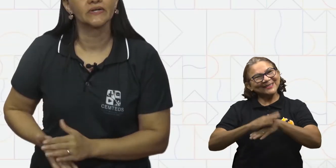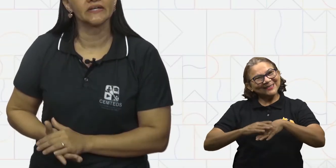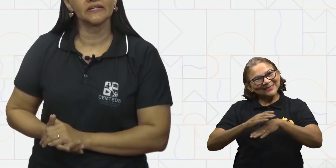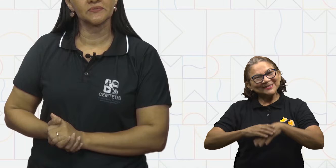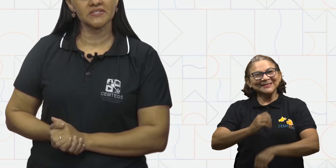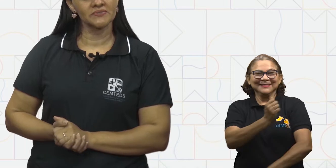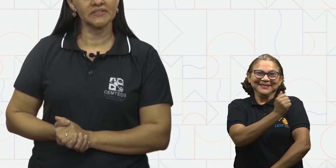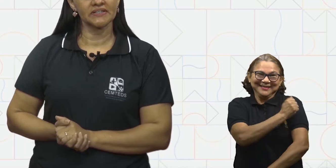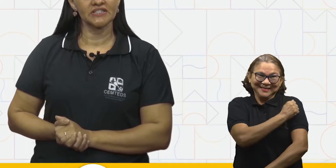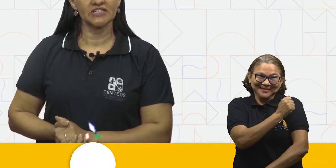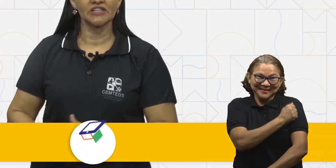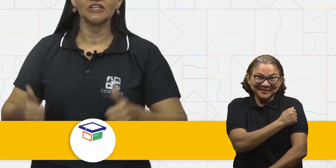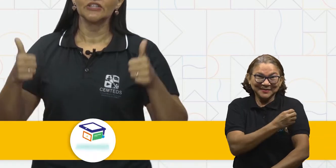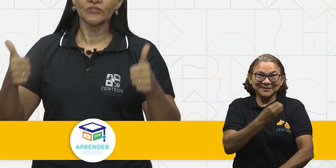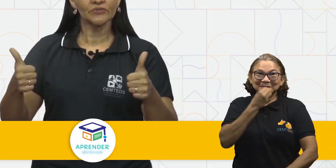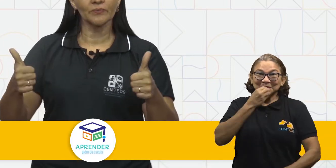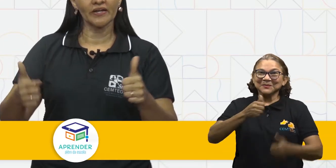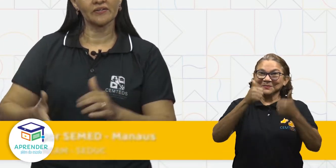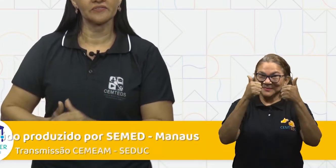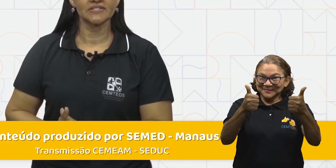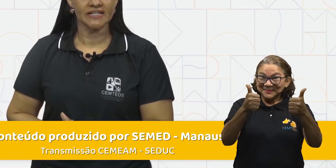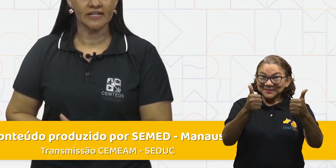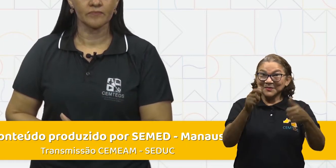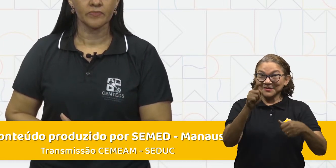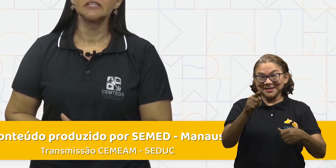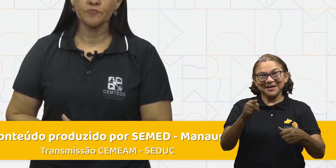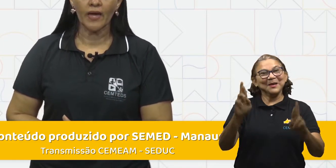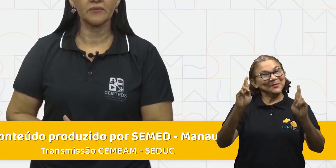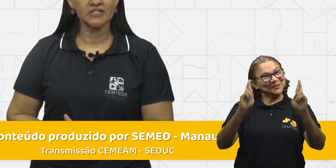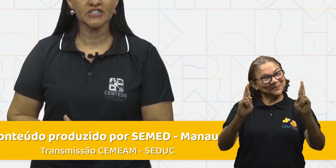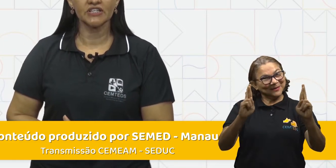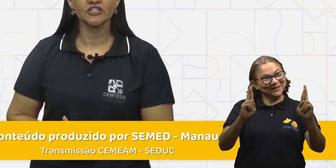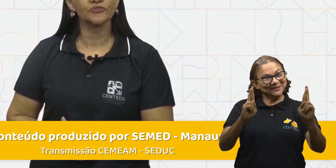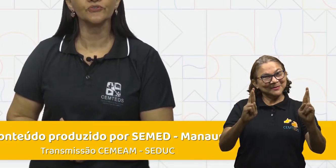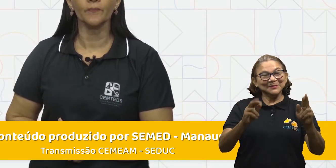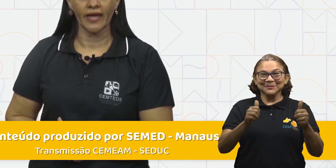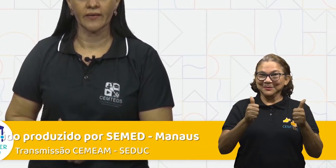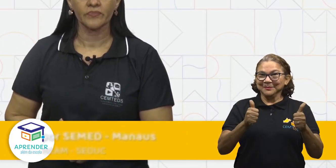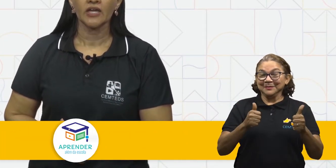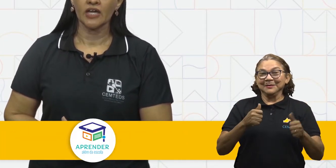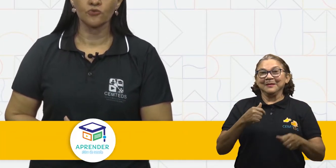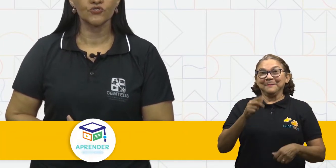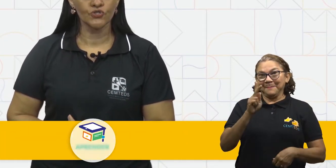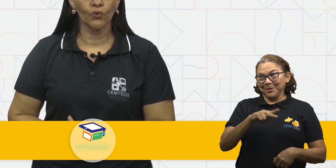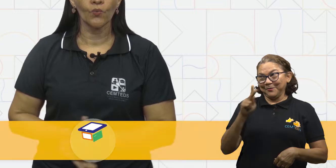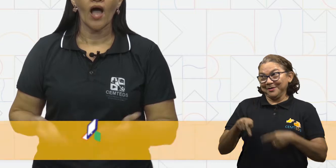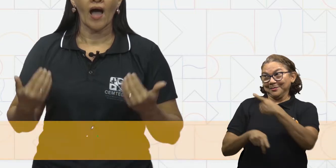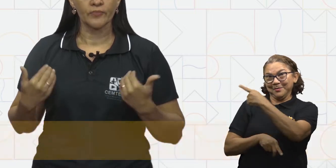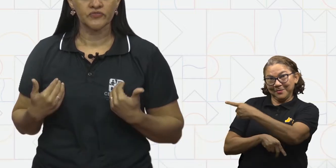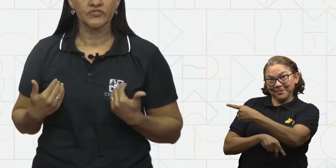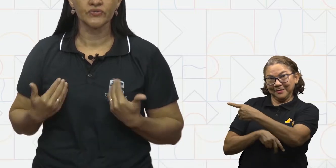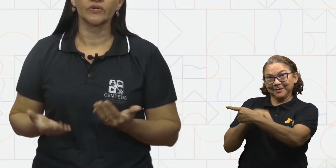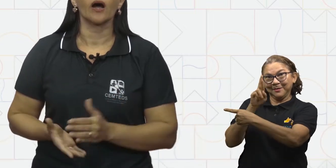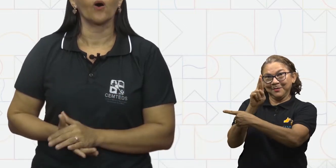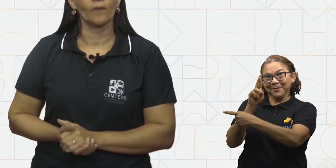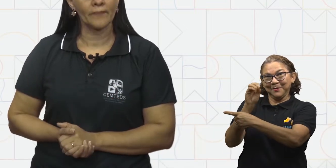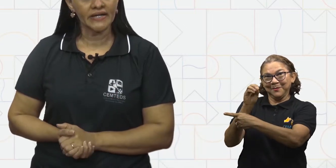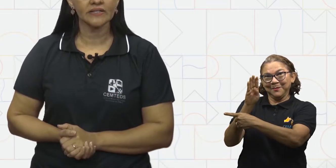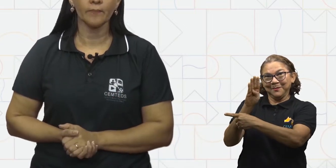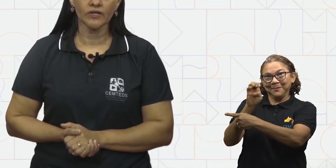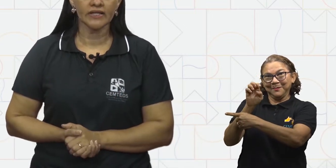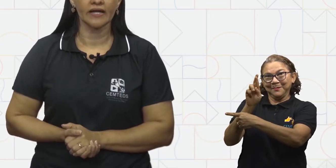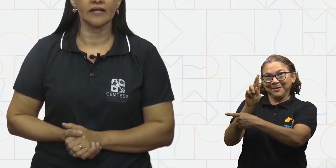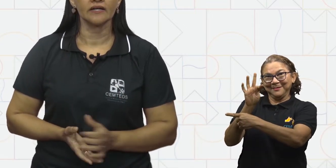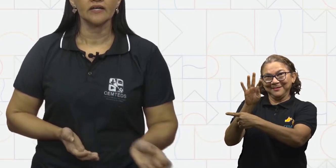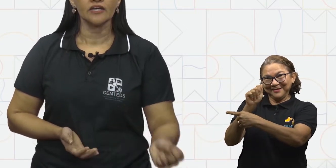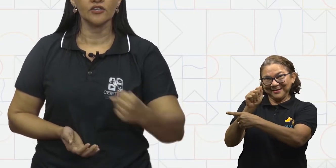Olá, meu querido estudante! Tudo bem com você? Espero que esteja tudo bem. Eu sou a professora